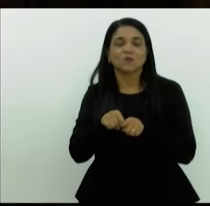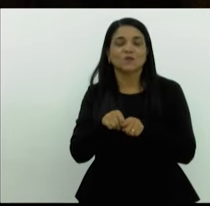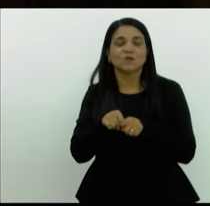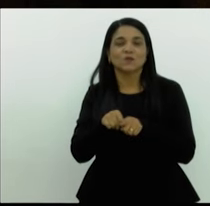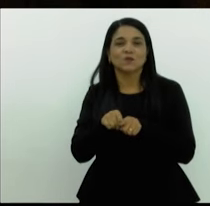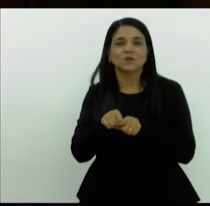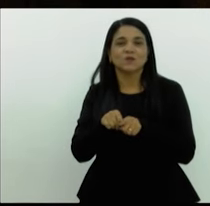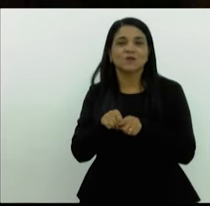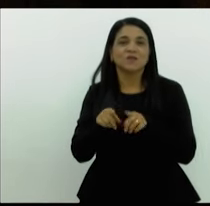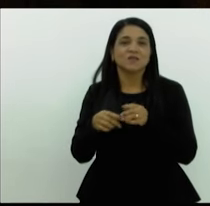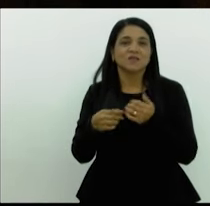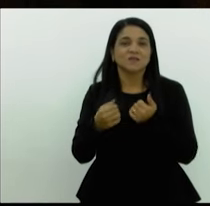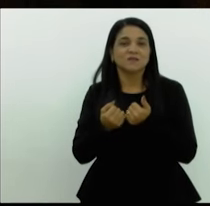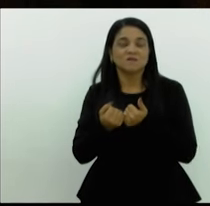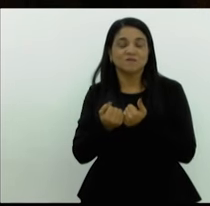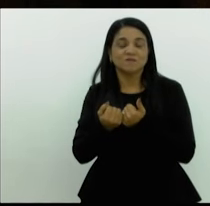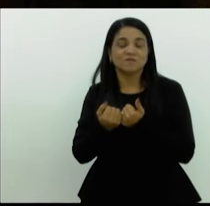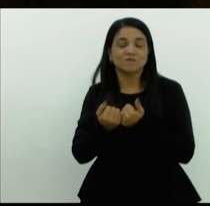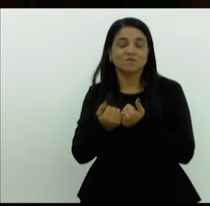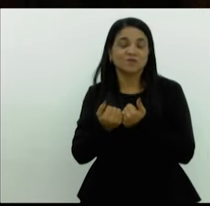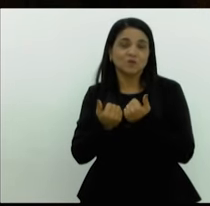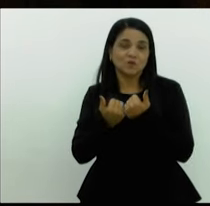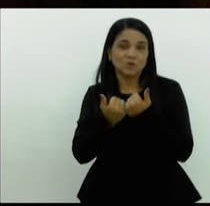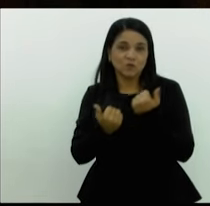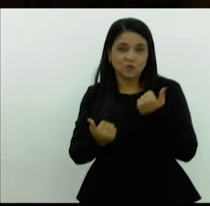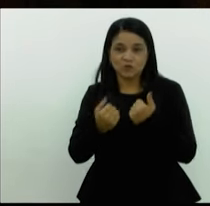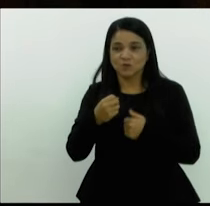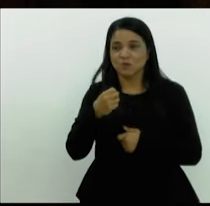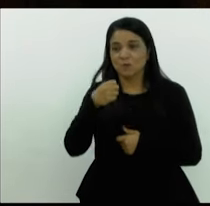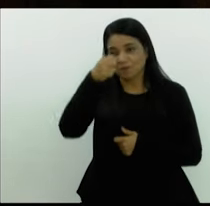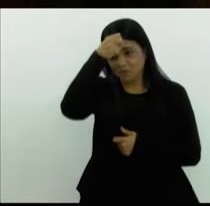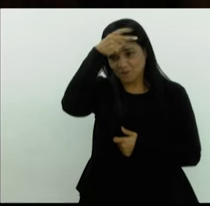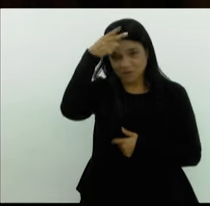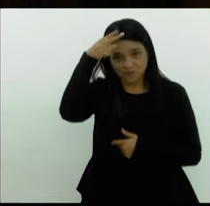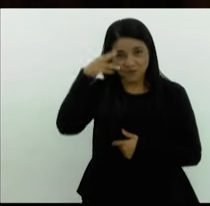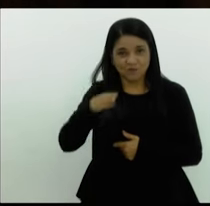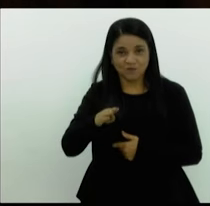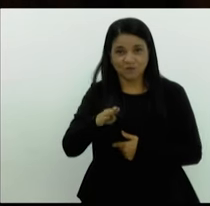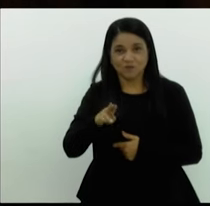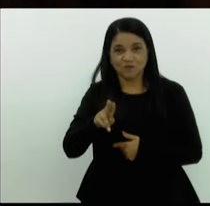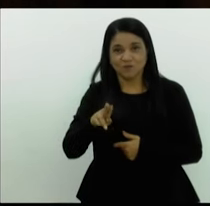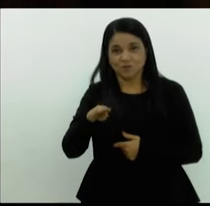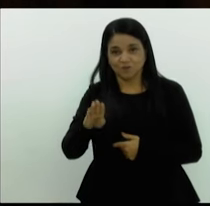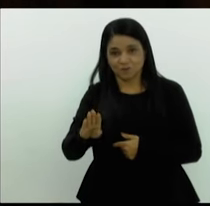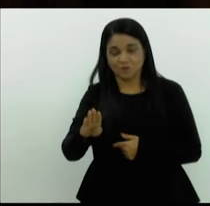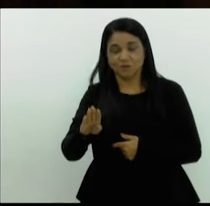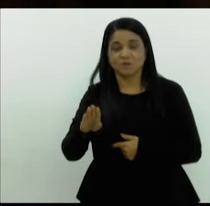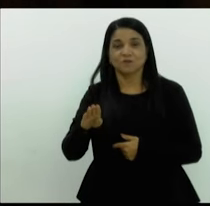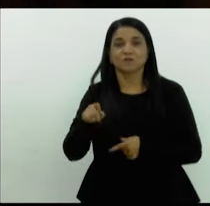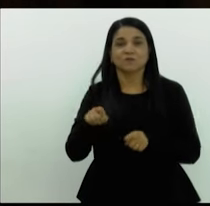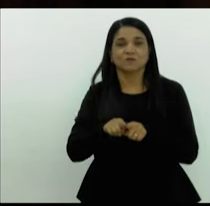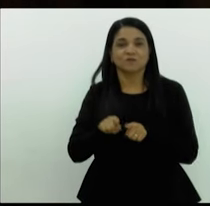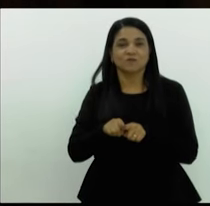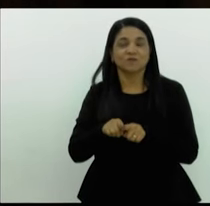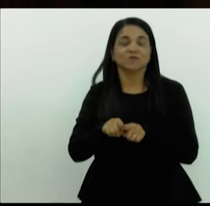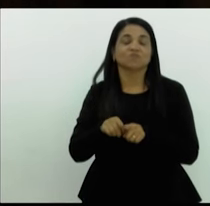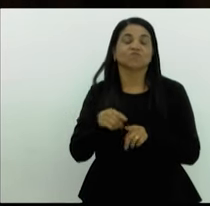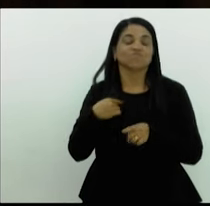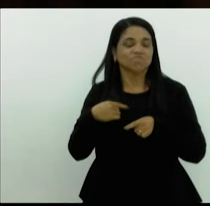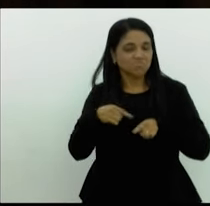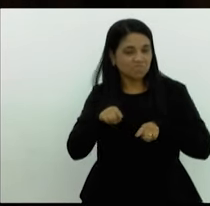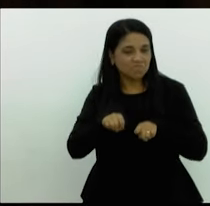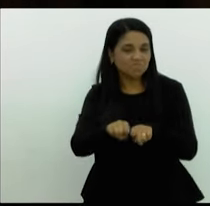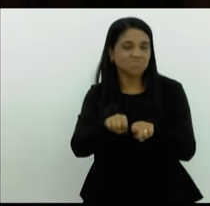o subprefeito da Zona Norte, o senhor Diego Vaz Ferreira, também um menino do prefeito Eduardo